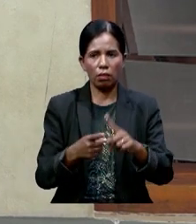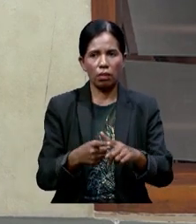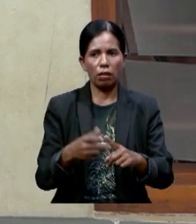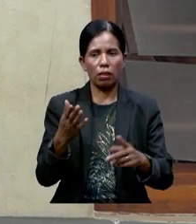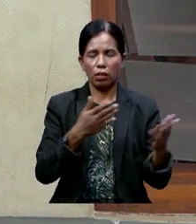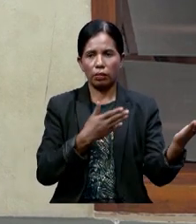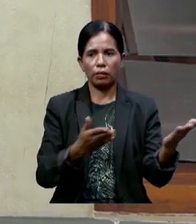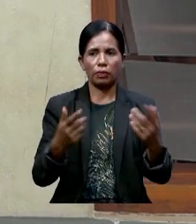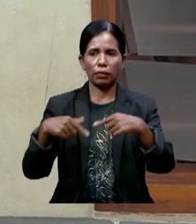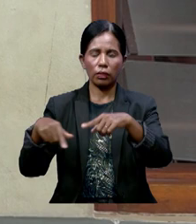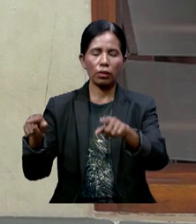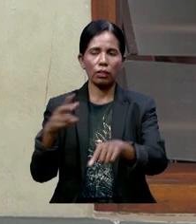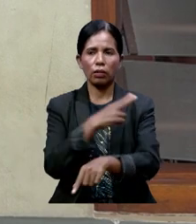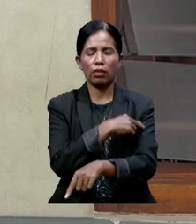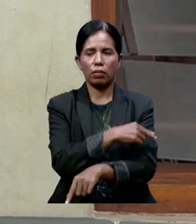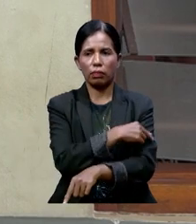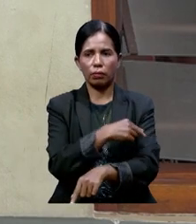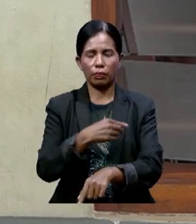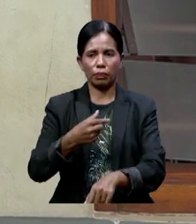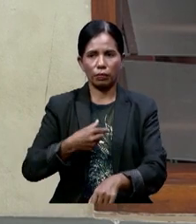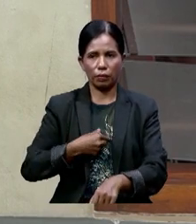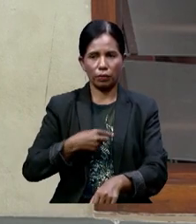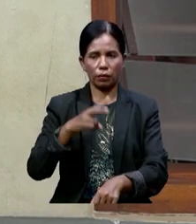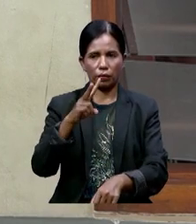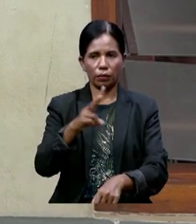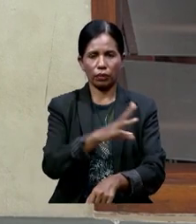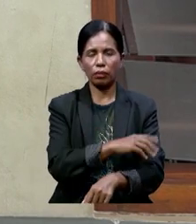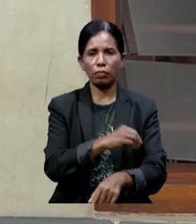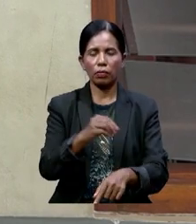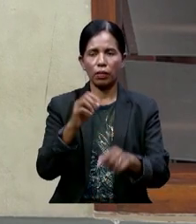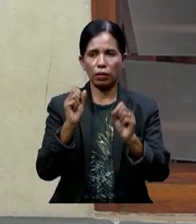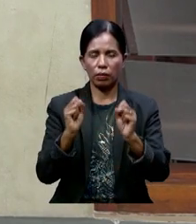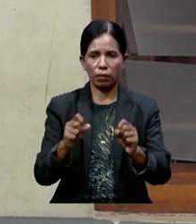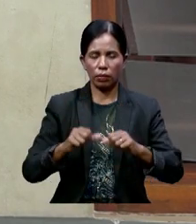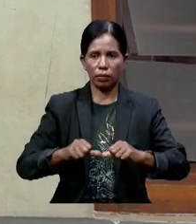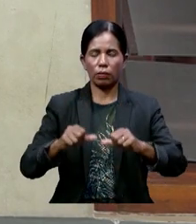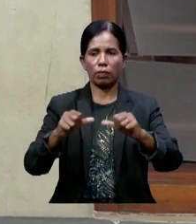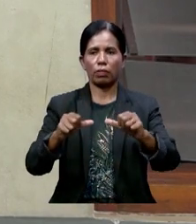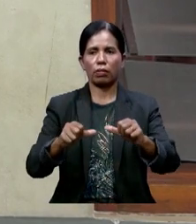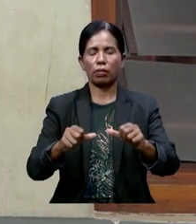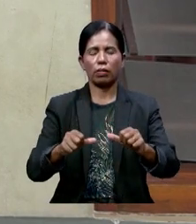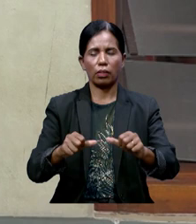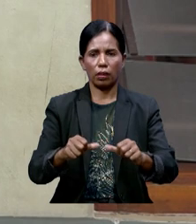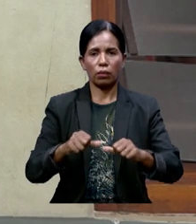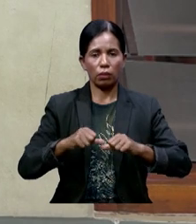evakua filfale o transfer filfale ba hospital nasional Guido Valadares kode continua halo